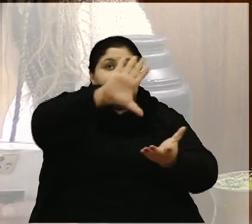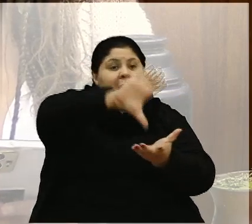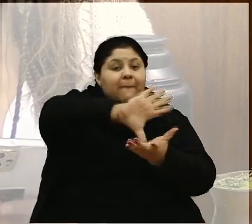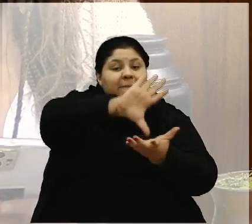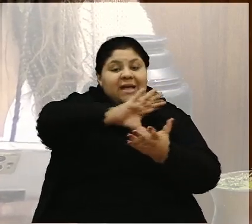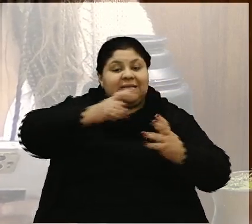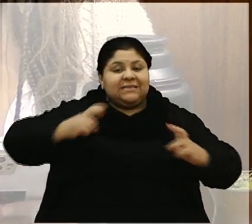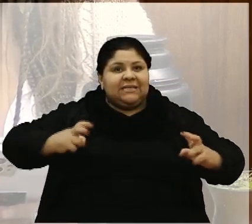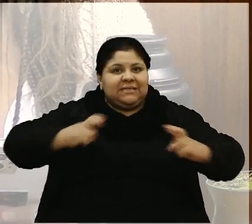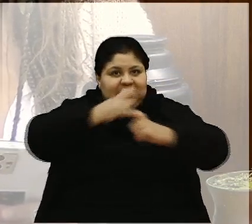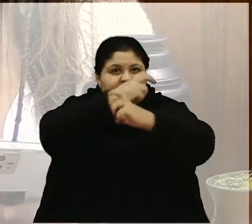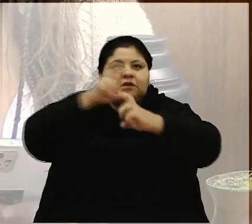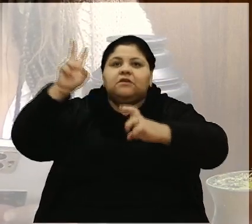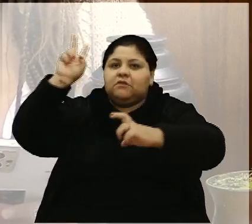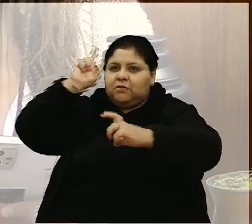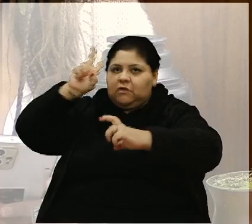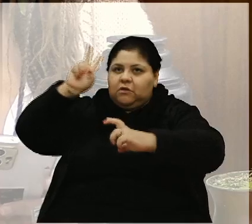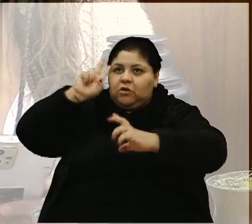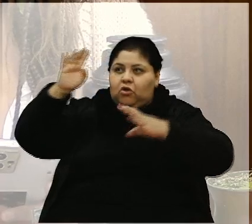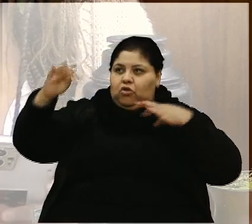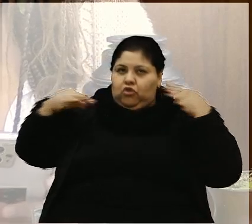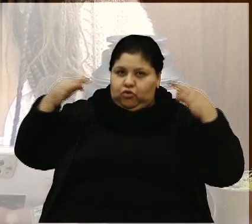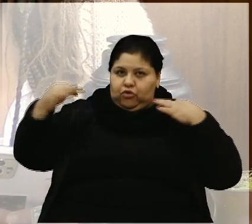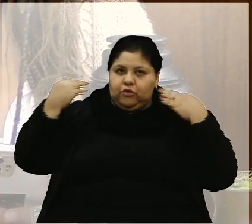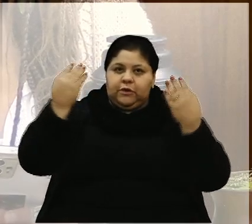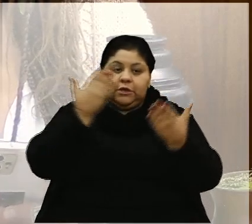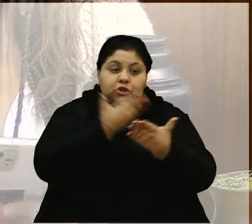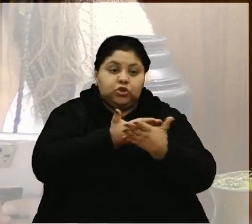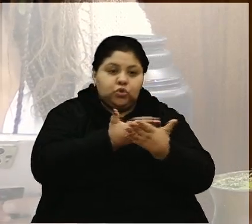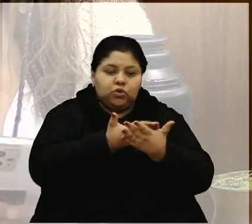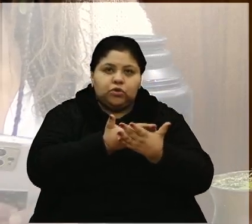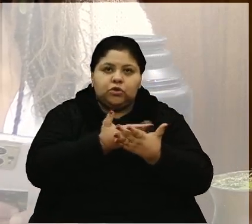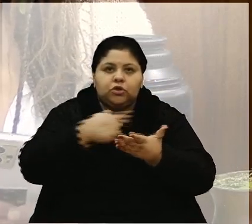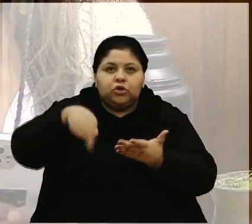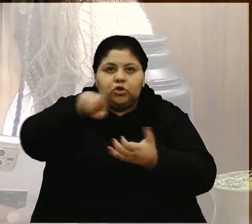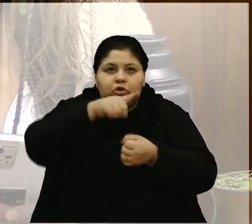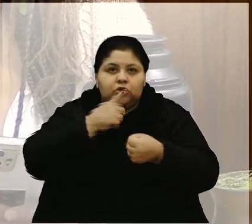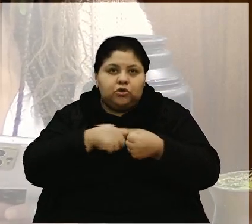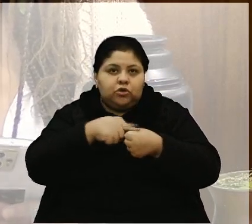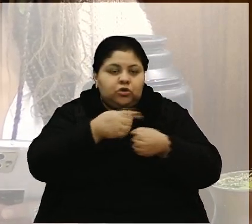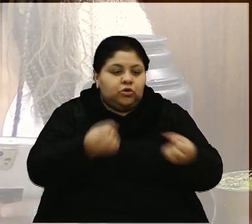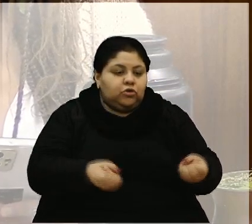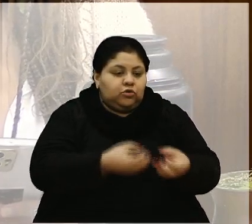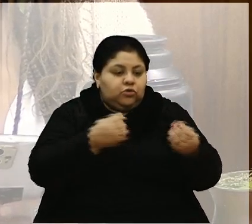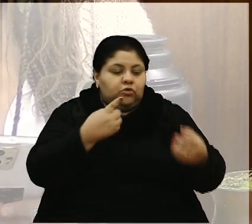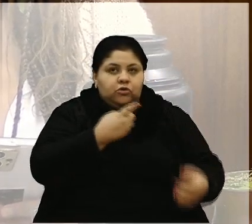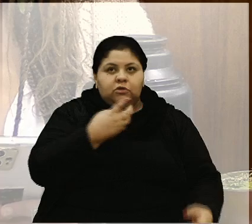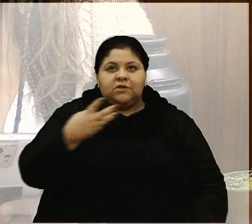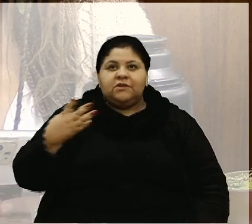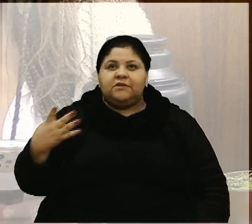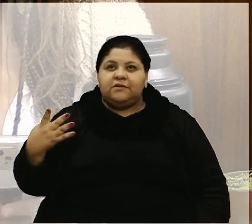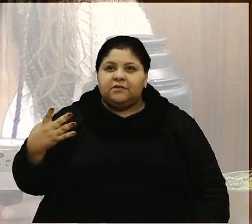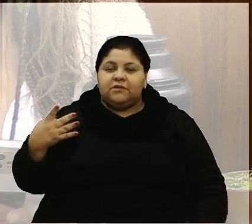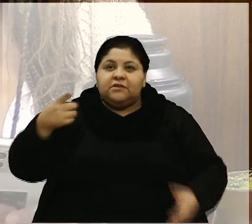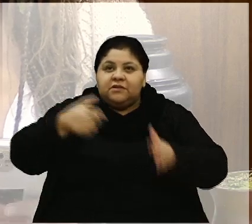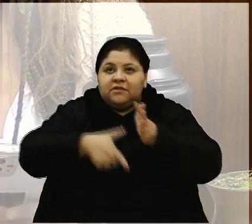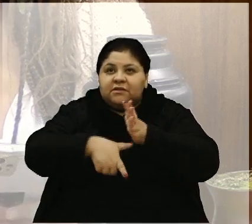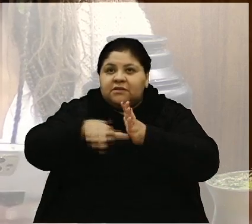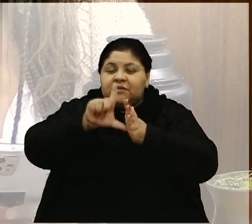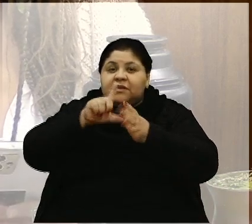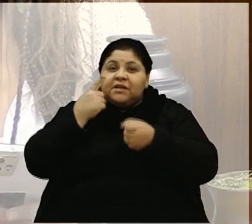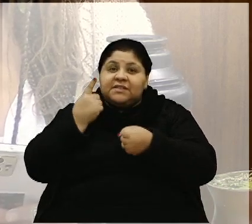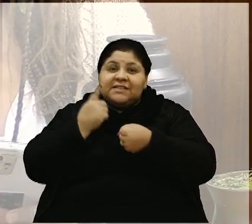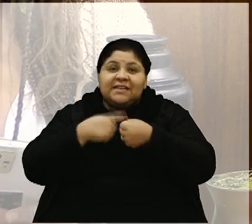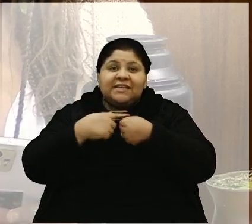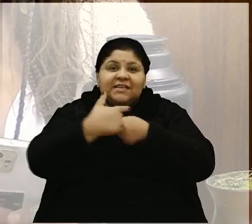Dante, e lembrando, o senhor que é do turismo, sei que estudou sobre isso, nossa cidade comemorou 134 anos. Antes da